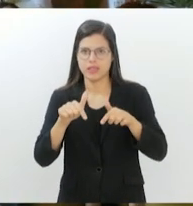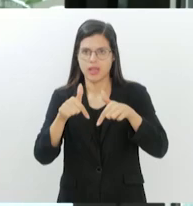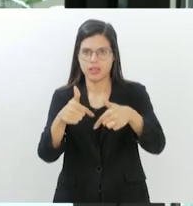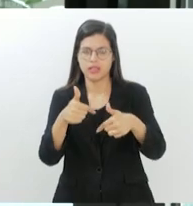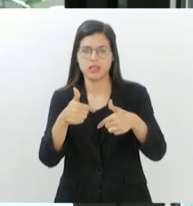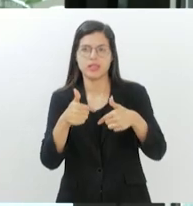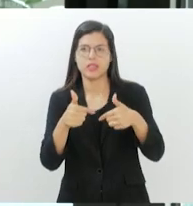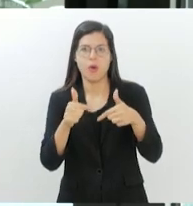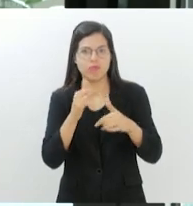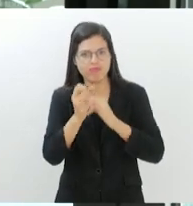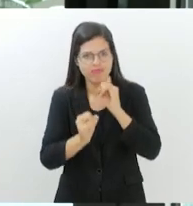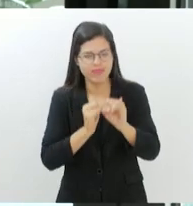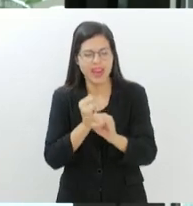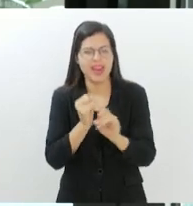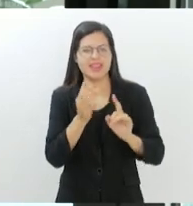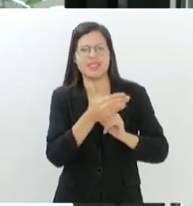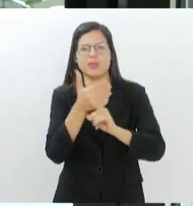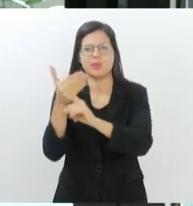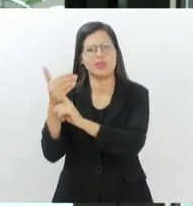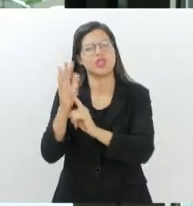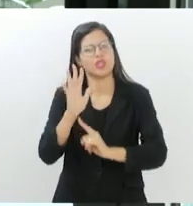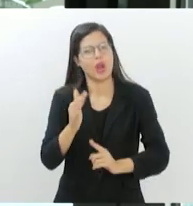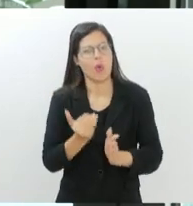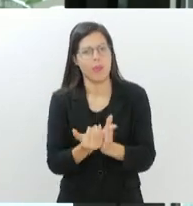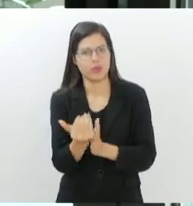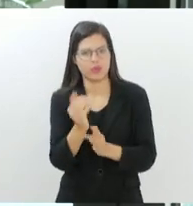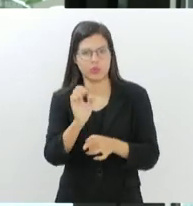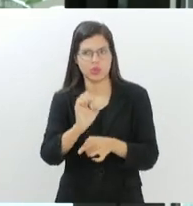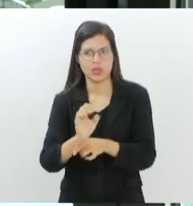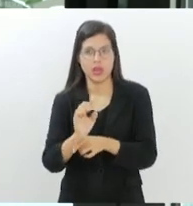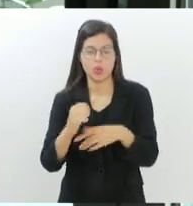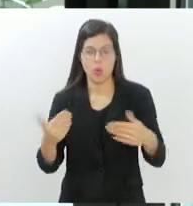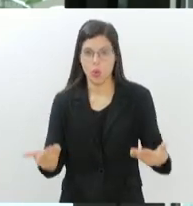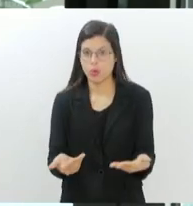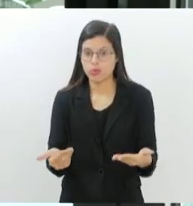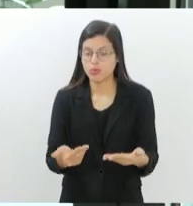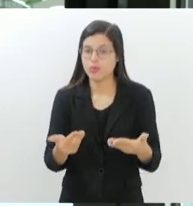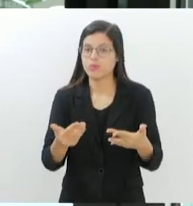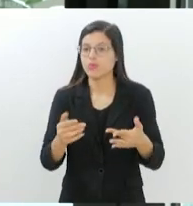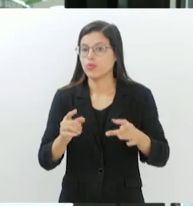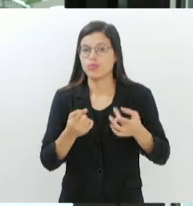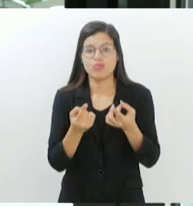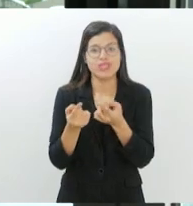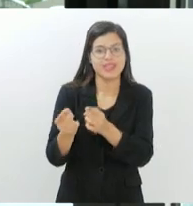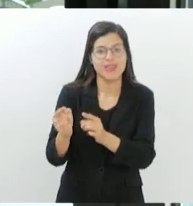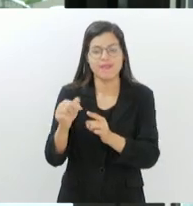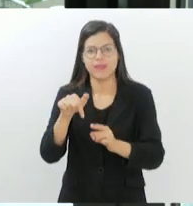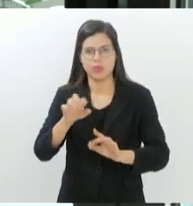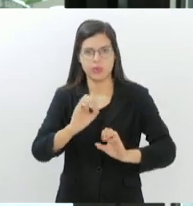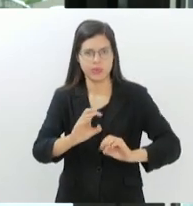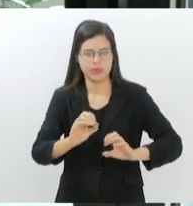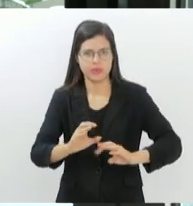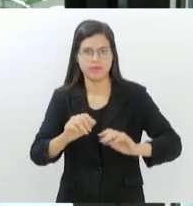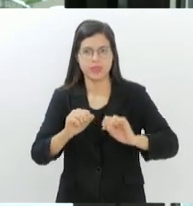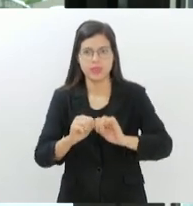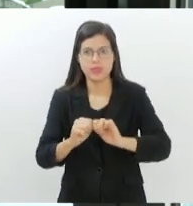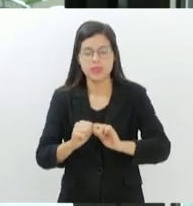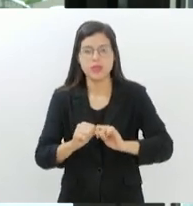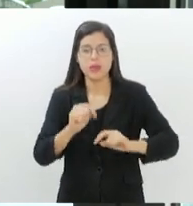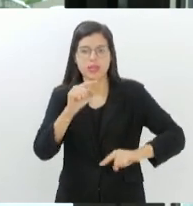estado. Hoje, o grande desafio da educação é fazer com que esses recursos